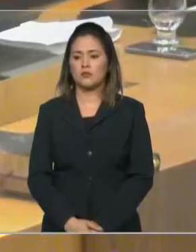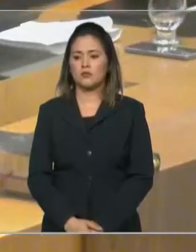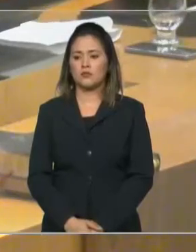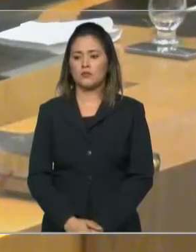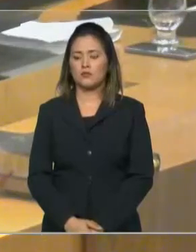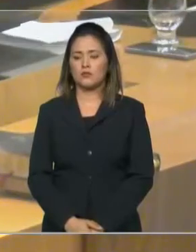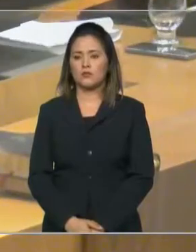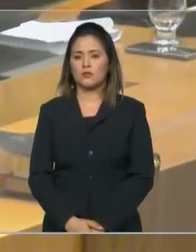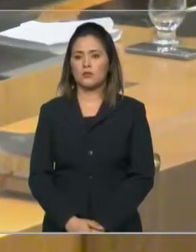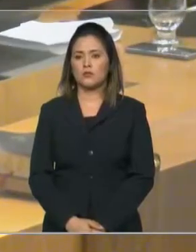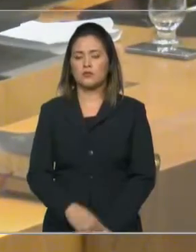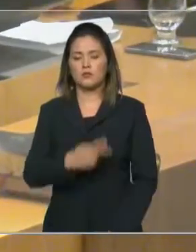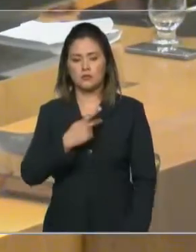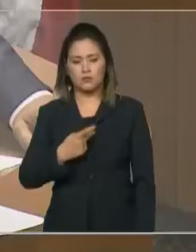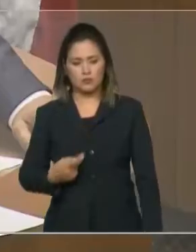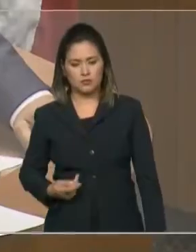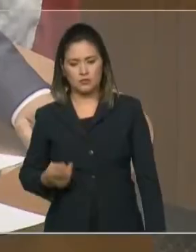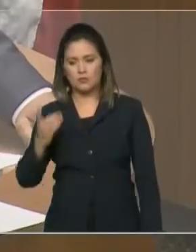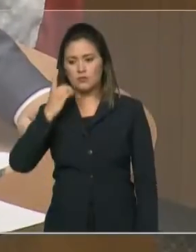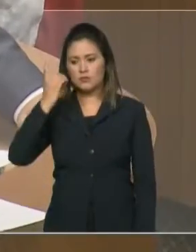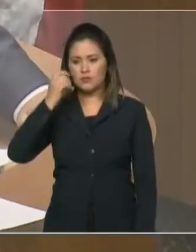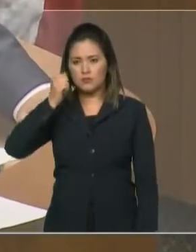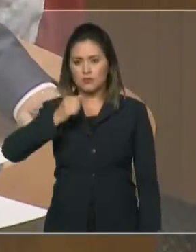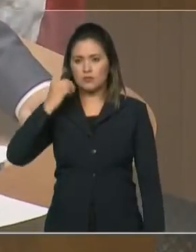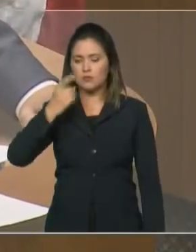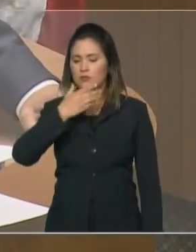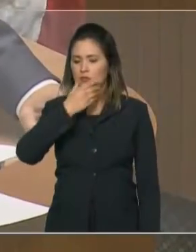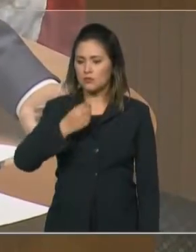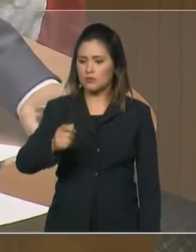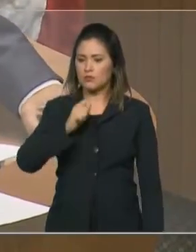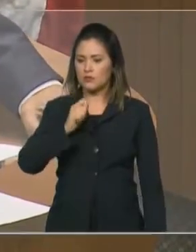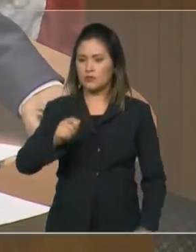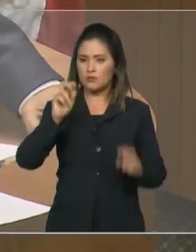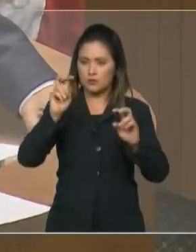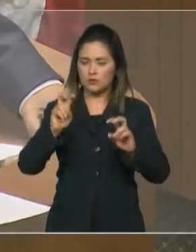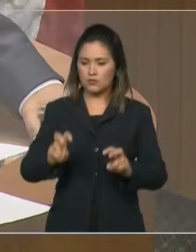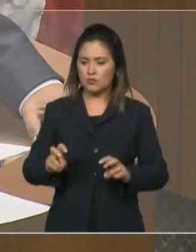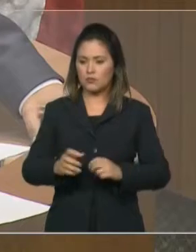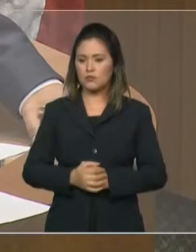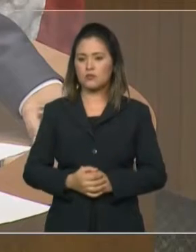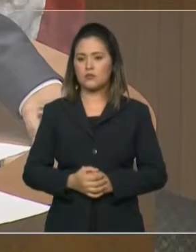Senhor presidente, senhores deputados, deputadas, imprensa, toda a galeria,